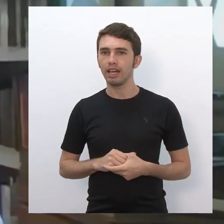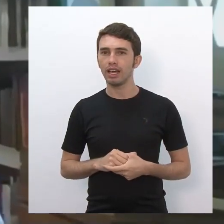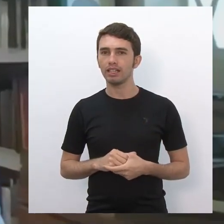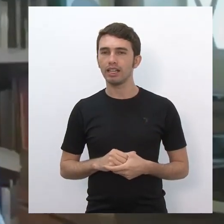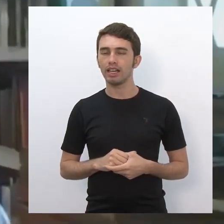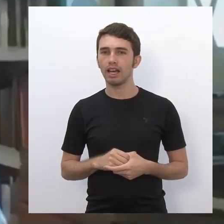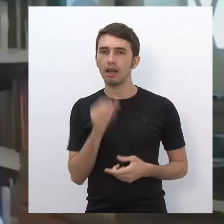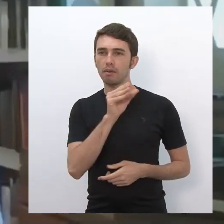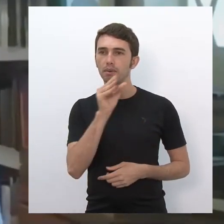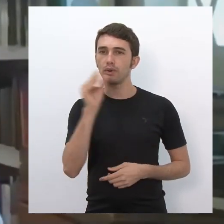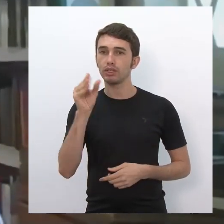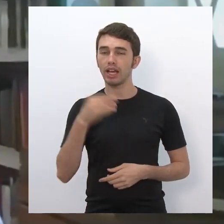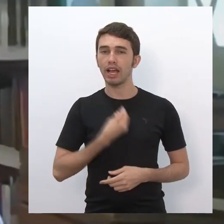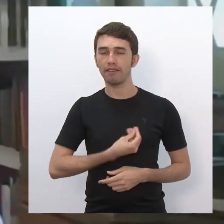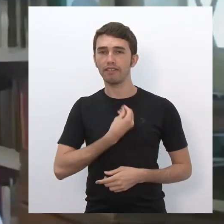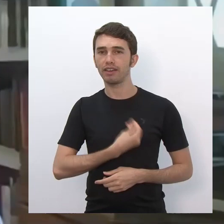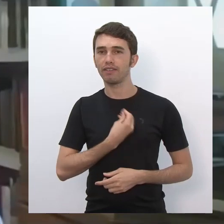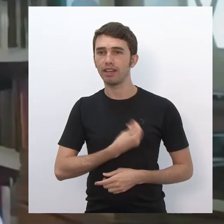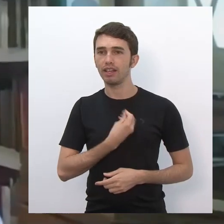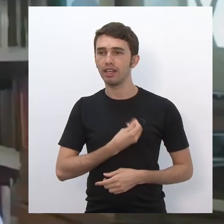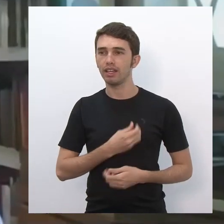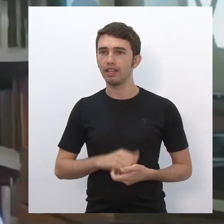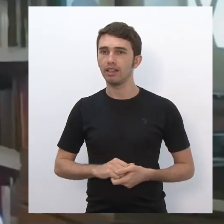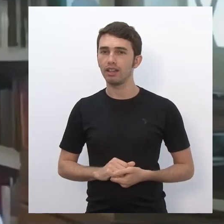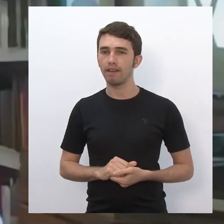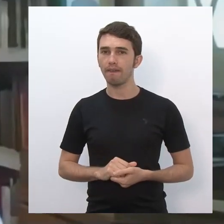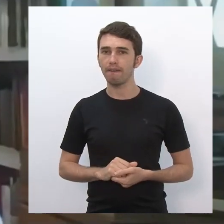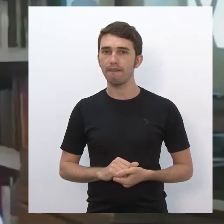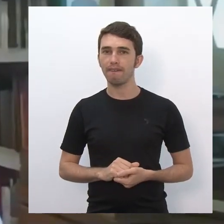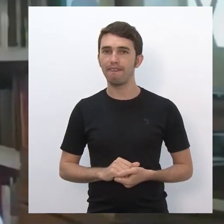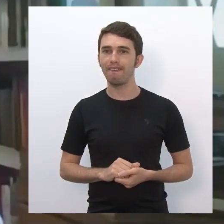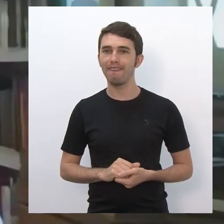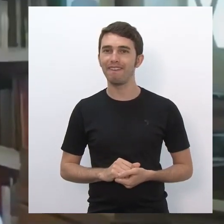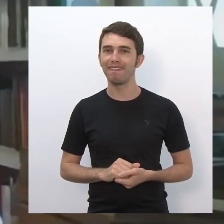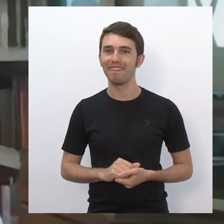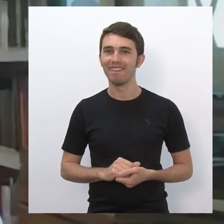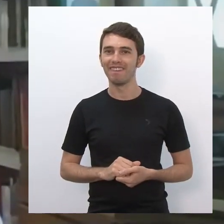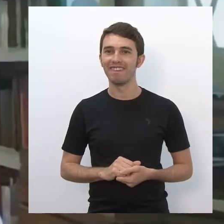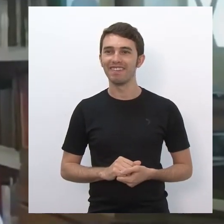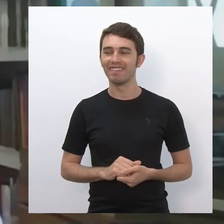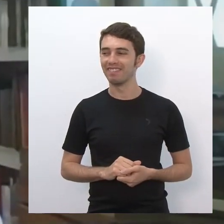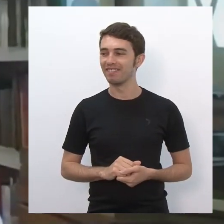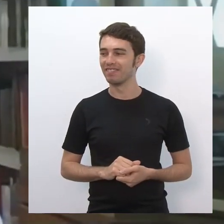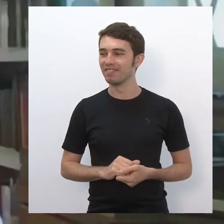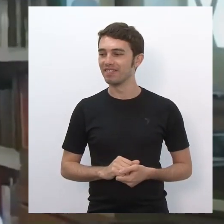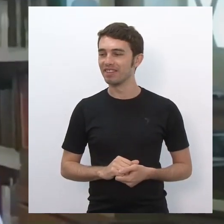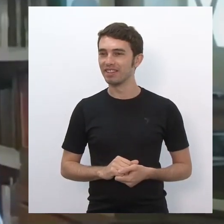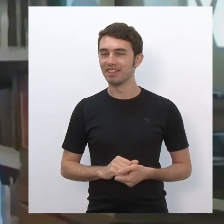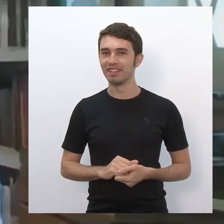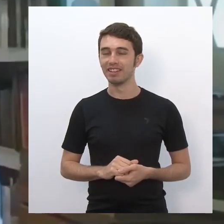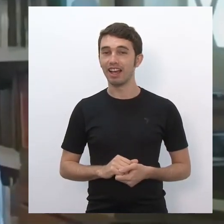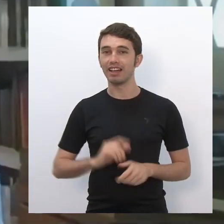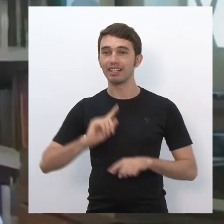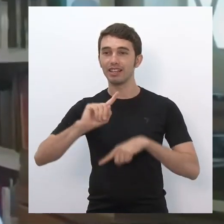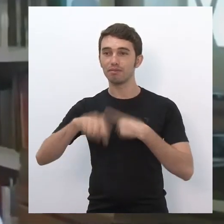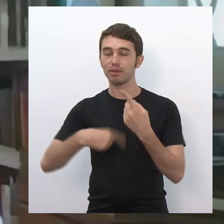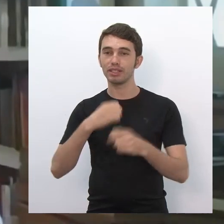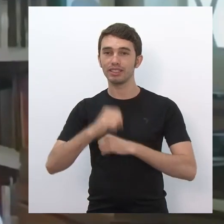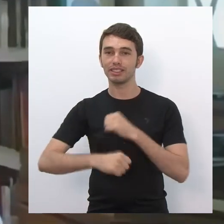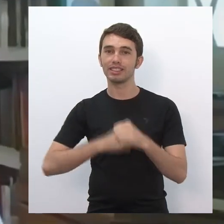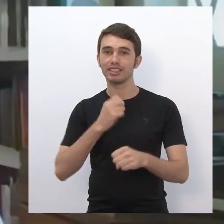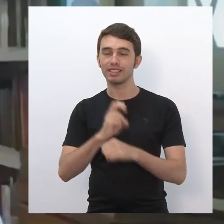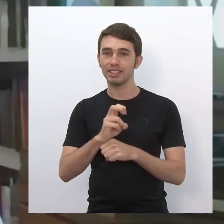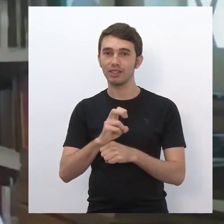foi assim que surgiu a Biblioteca de São Paulo, que está lá no Carandiru, né? 5 anos depois, a Biblioteca